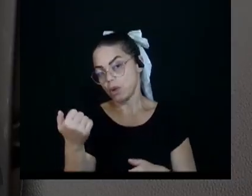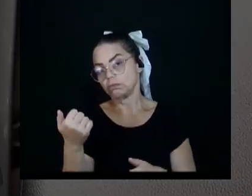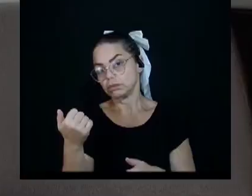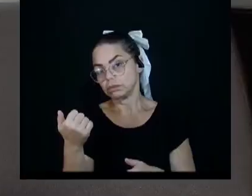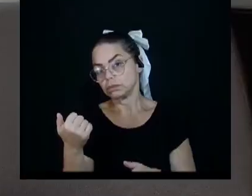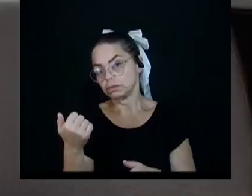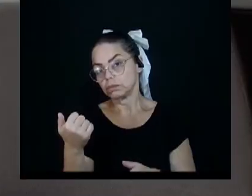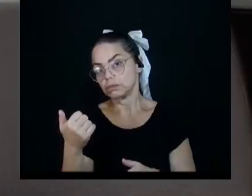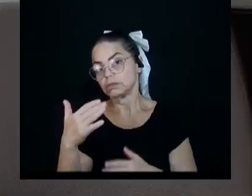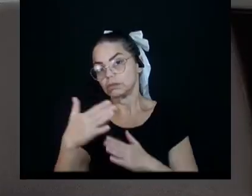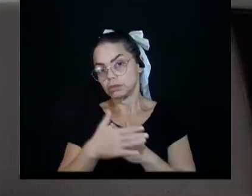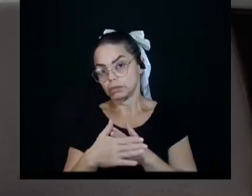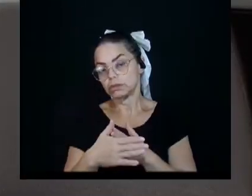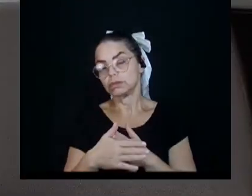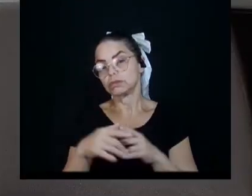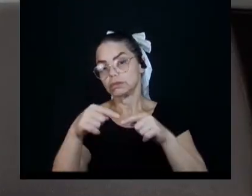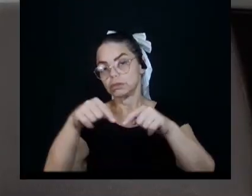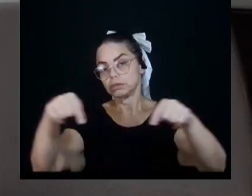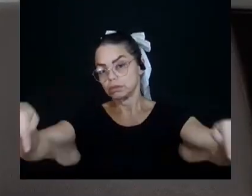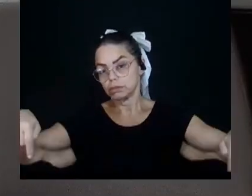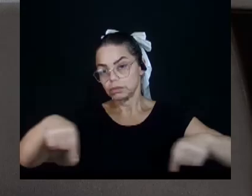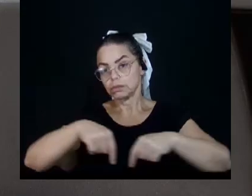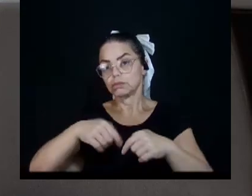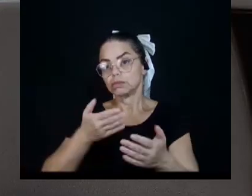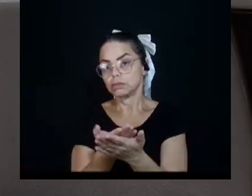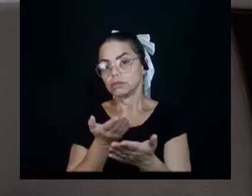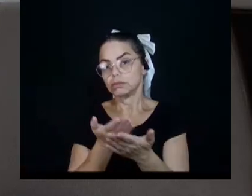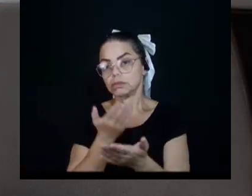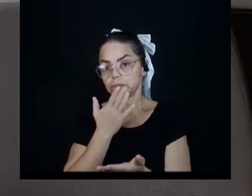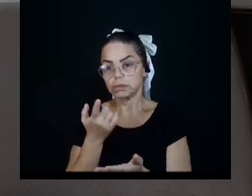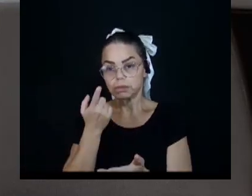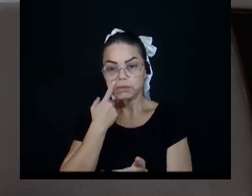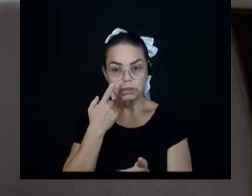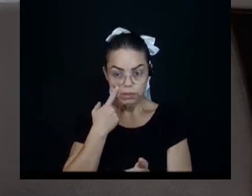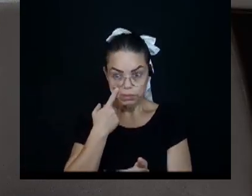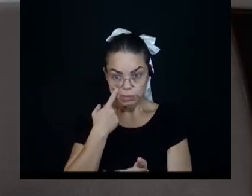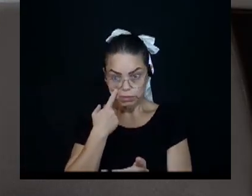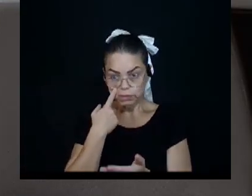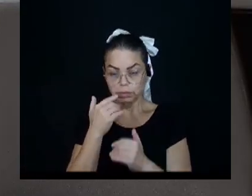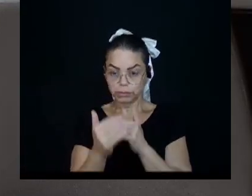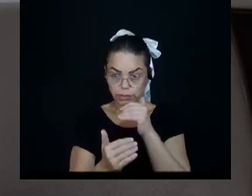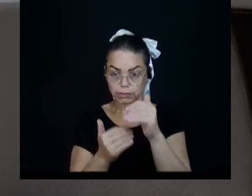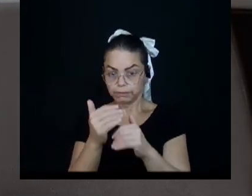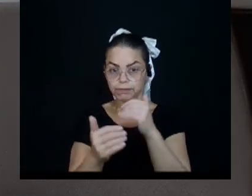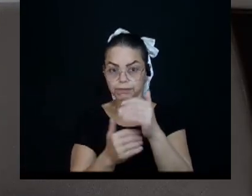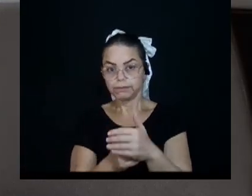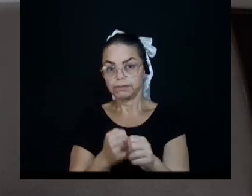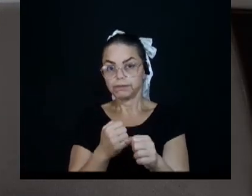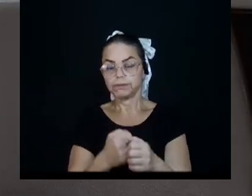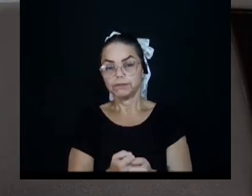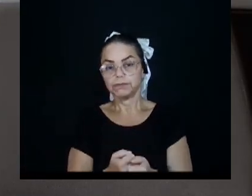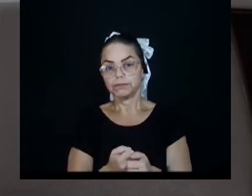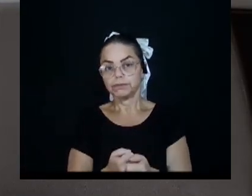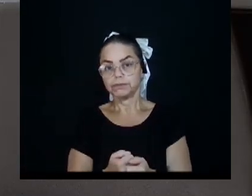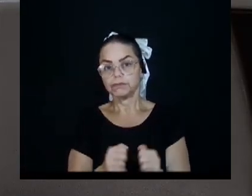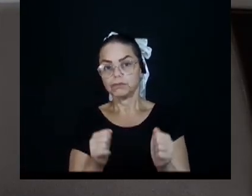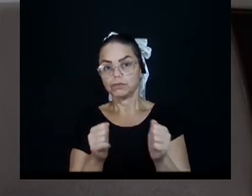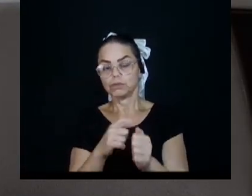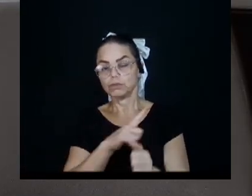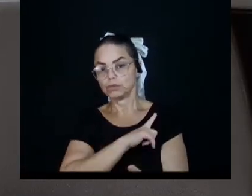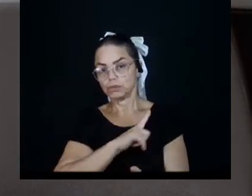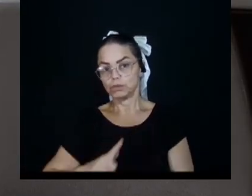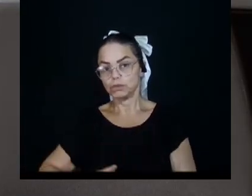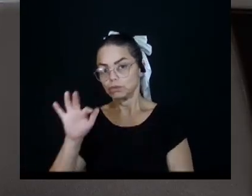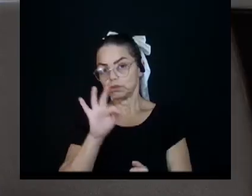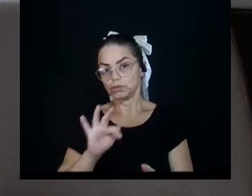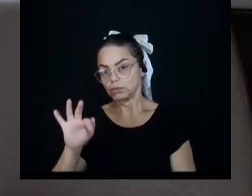aula. Eu pedi vistas porque eu estou num processo também de construção, isso junto ao governo. O governo, por